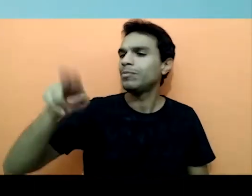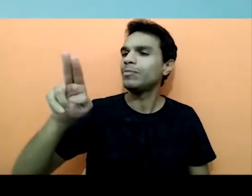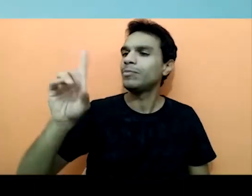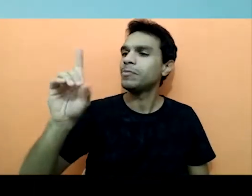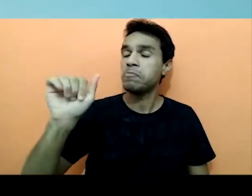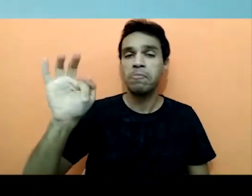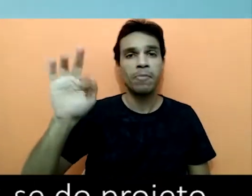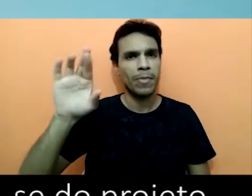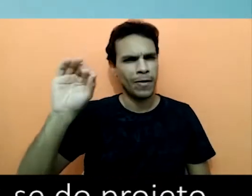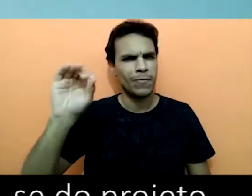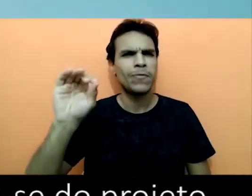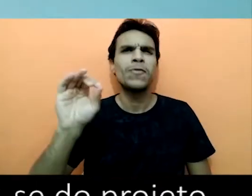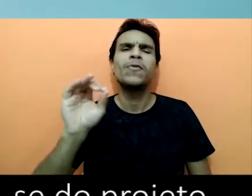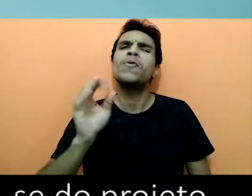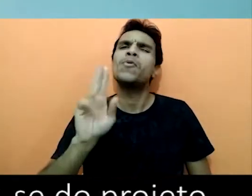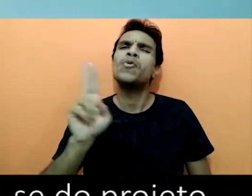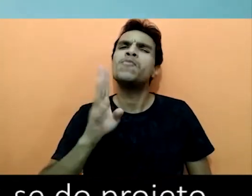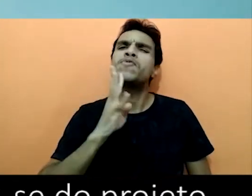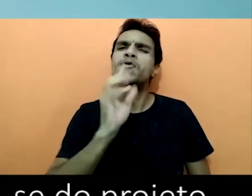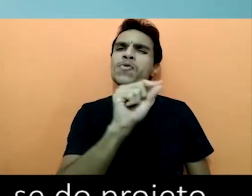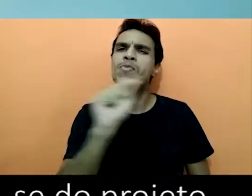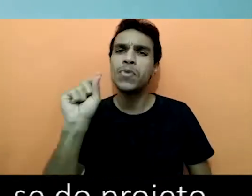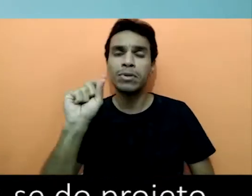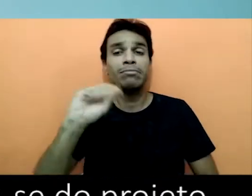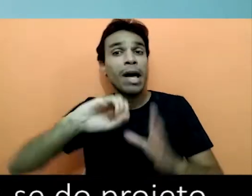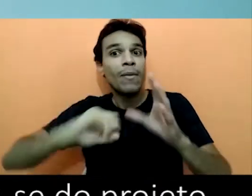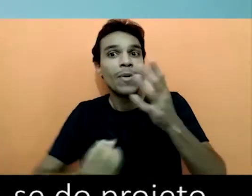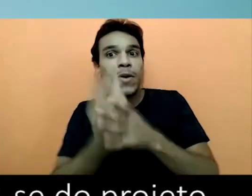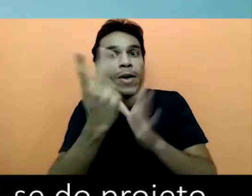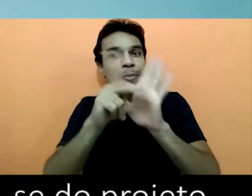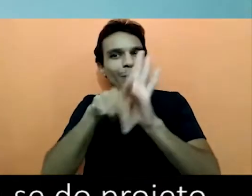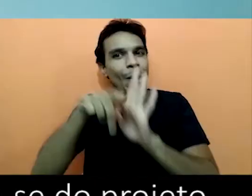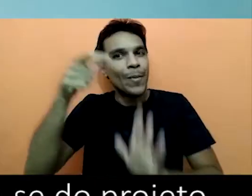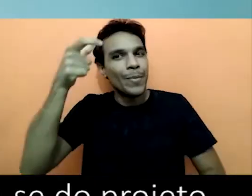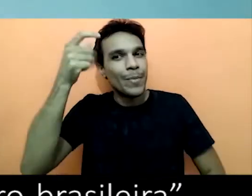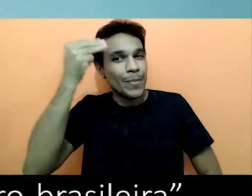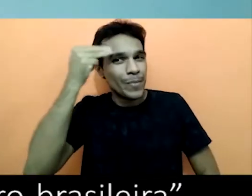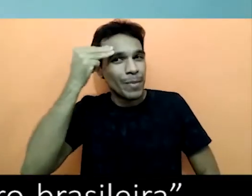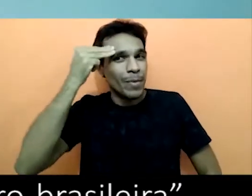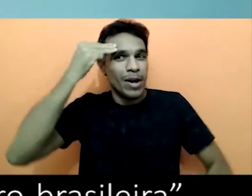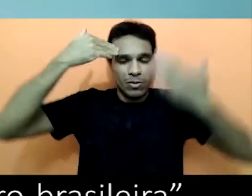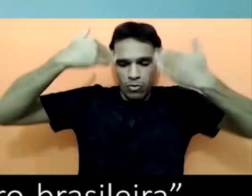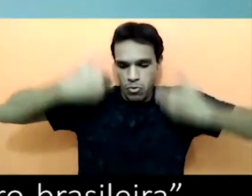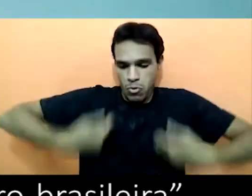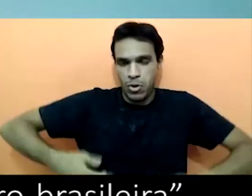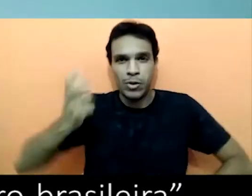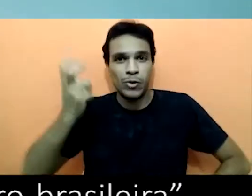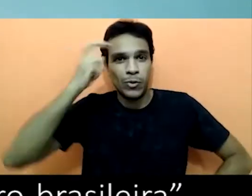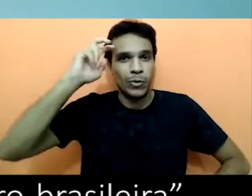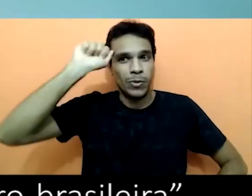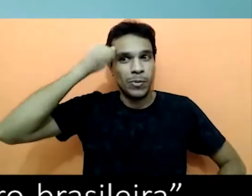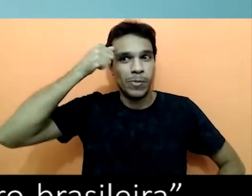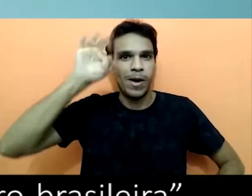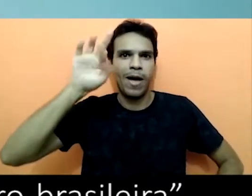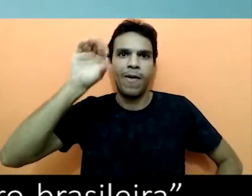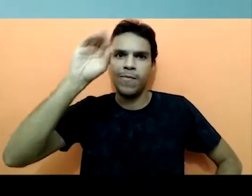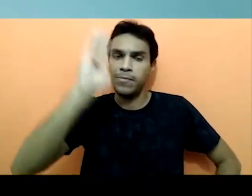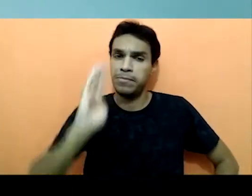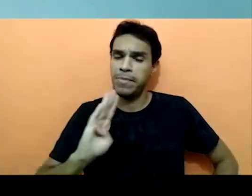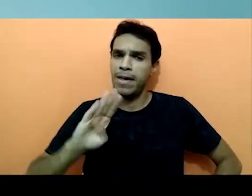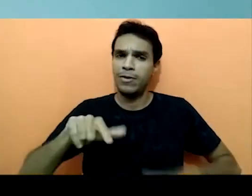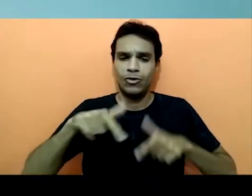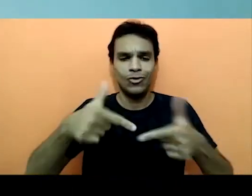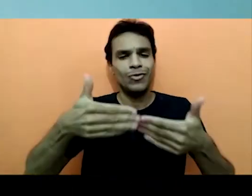UFRJ. O Nudafro, como é conhecido, originou-se do projeto Memória Corporal da Cultura